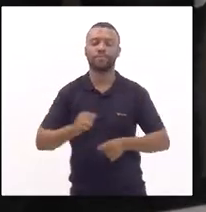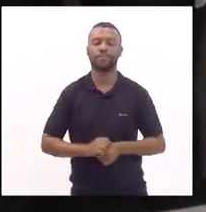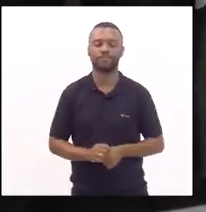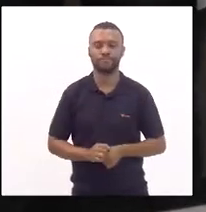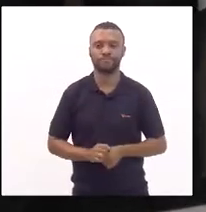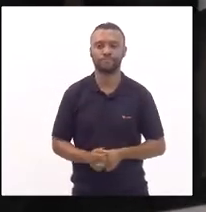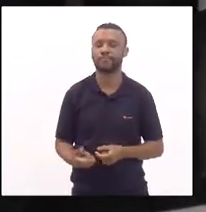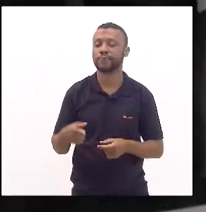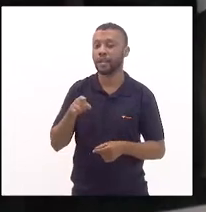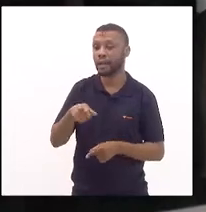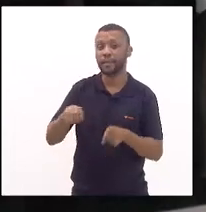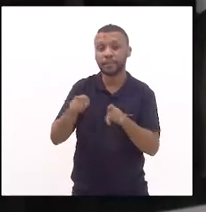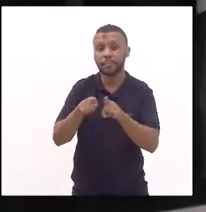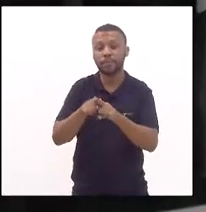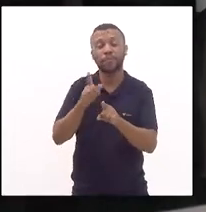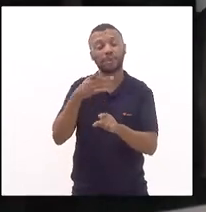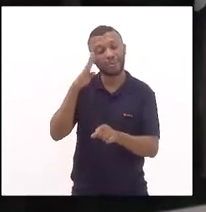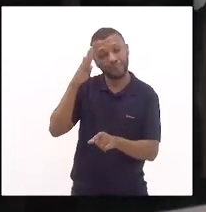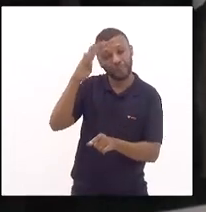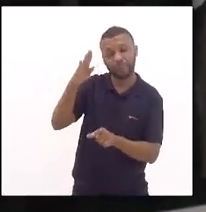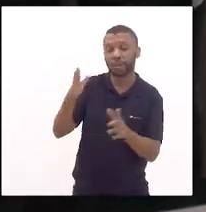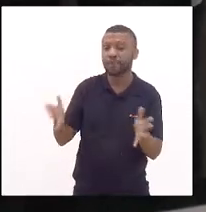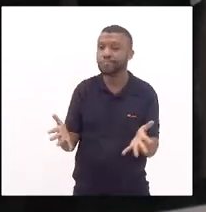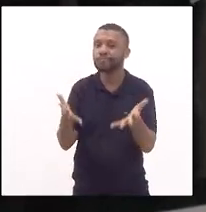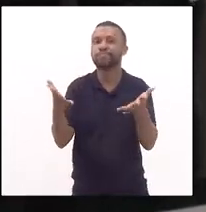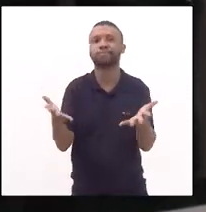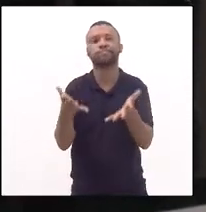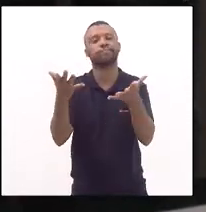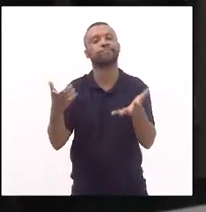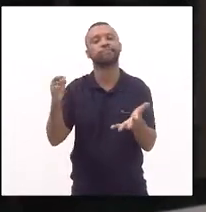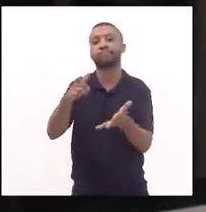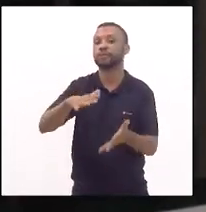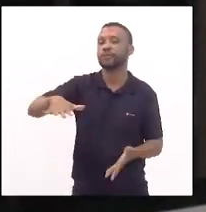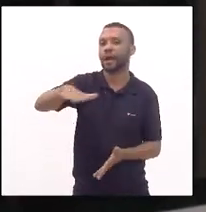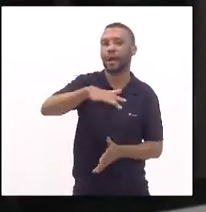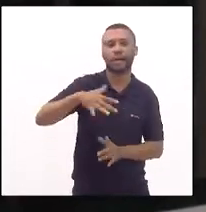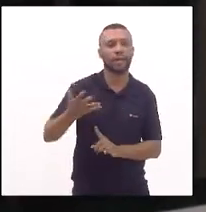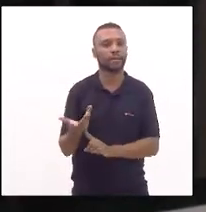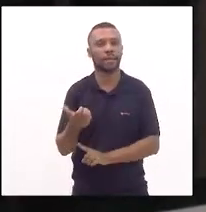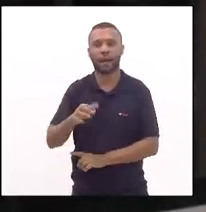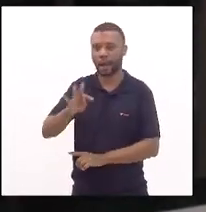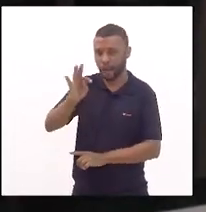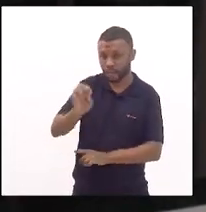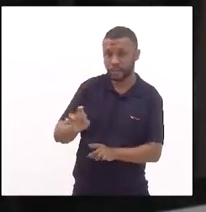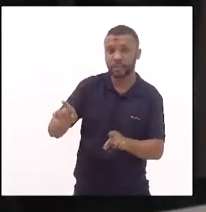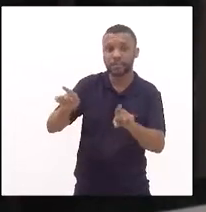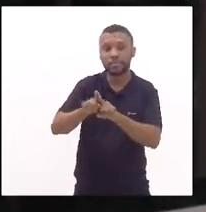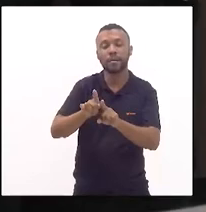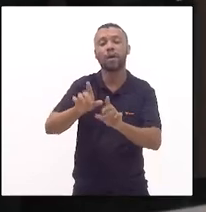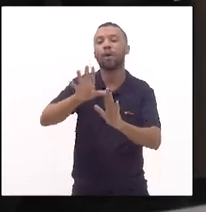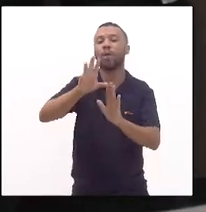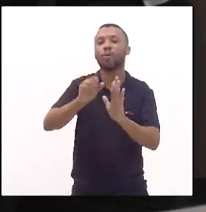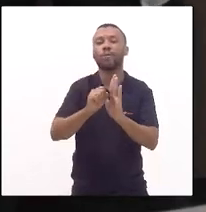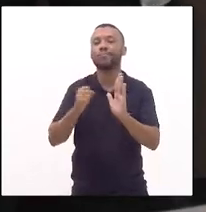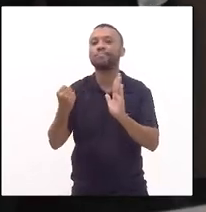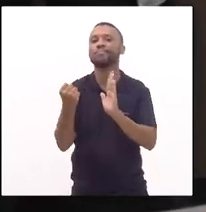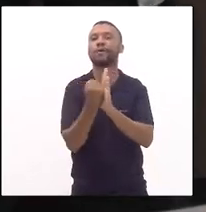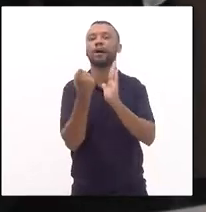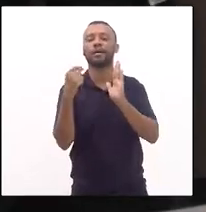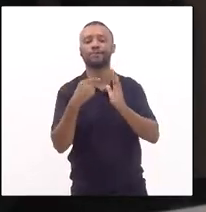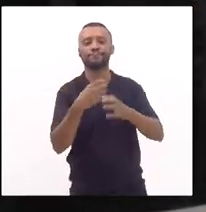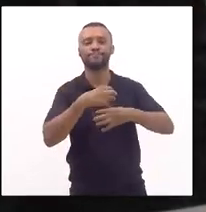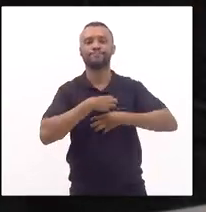uma precursora, né, nesse setor e um símbolo que inspirou